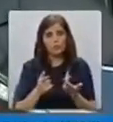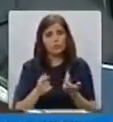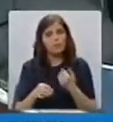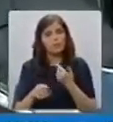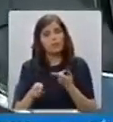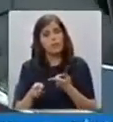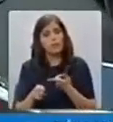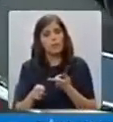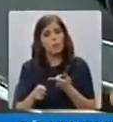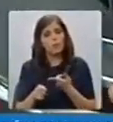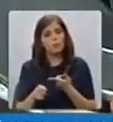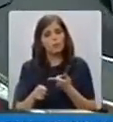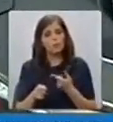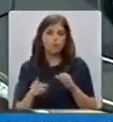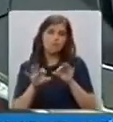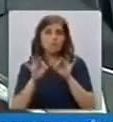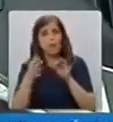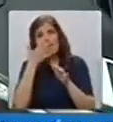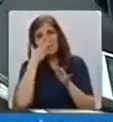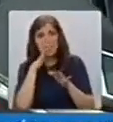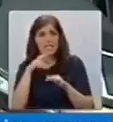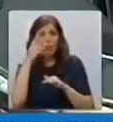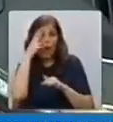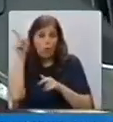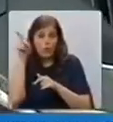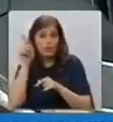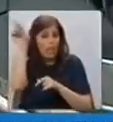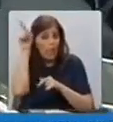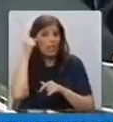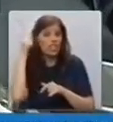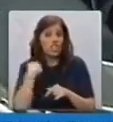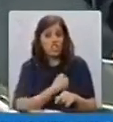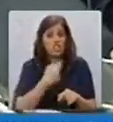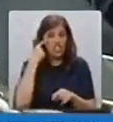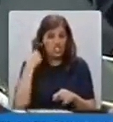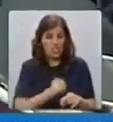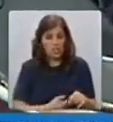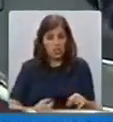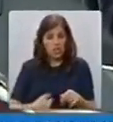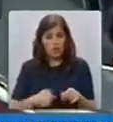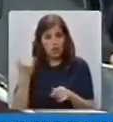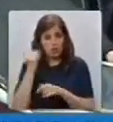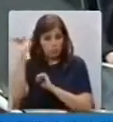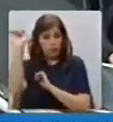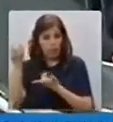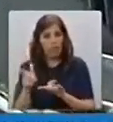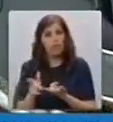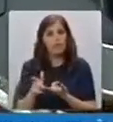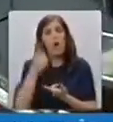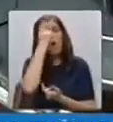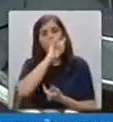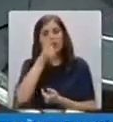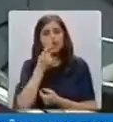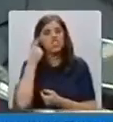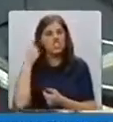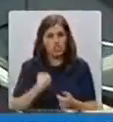ao Camões na China, finalizar um acordo para que professores de origem